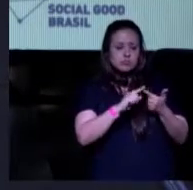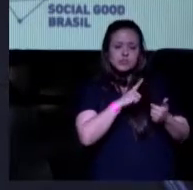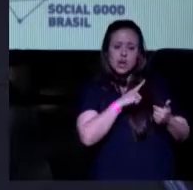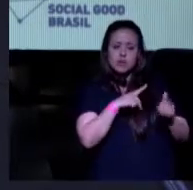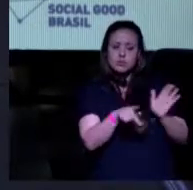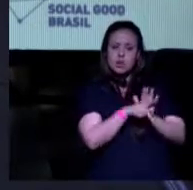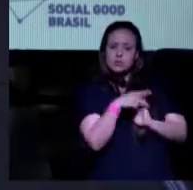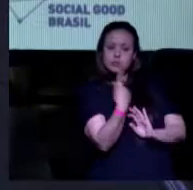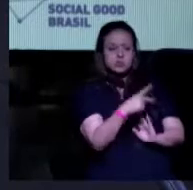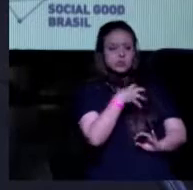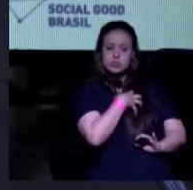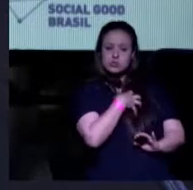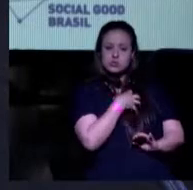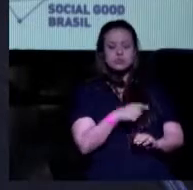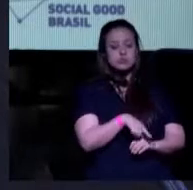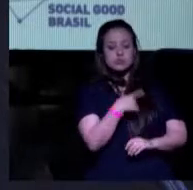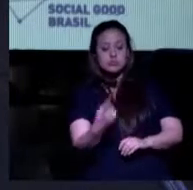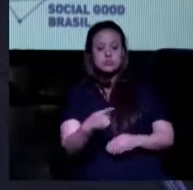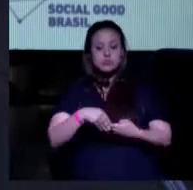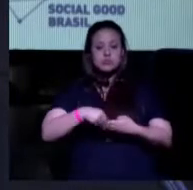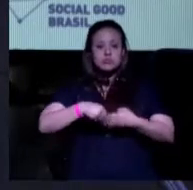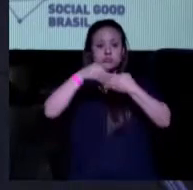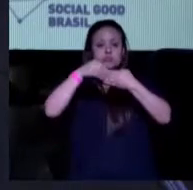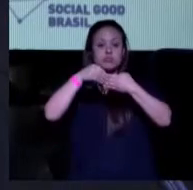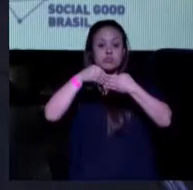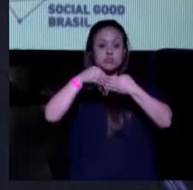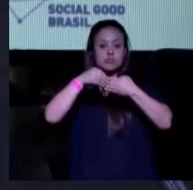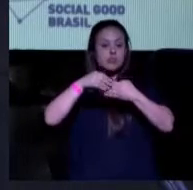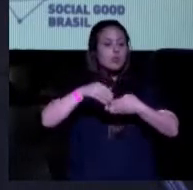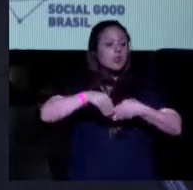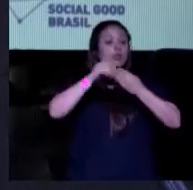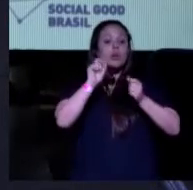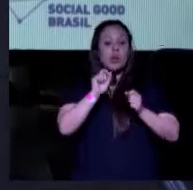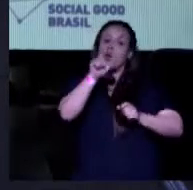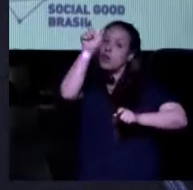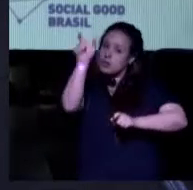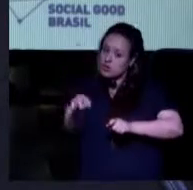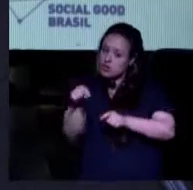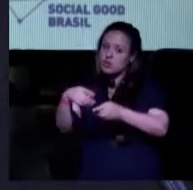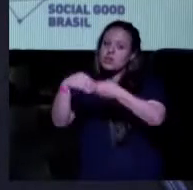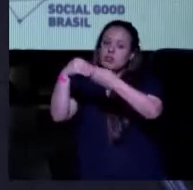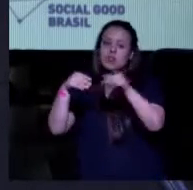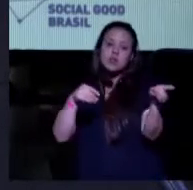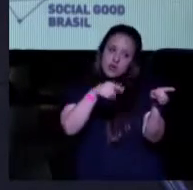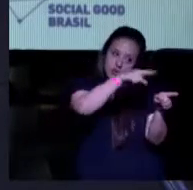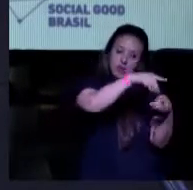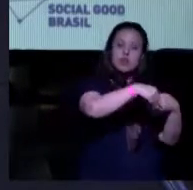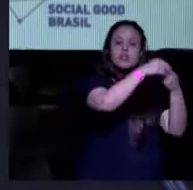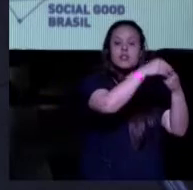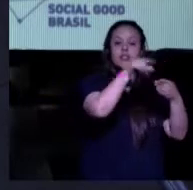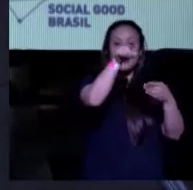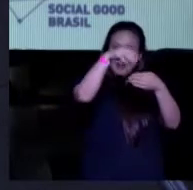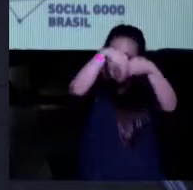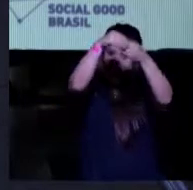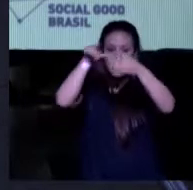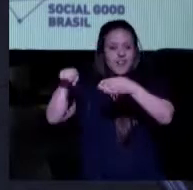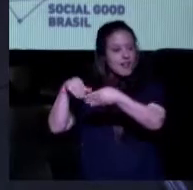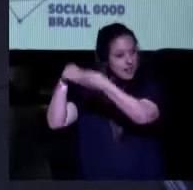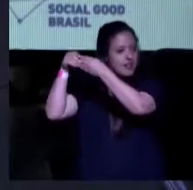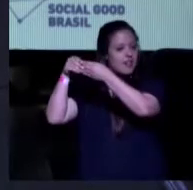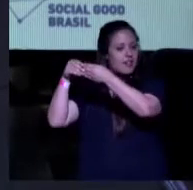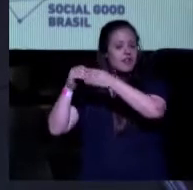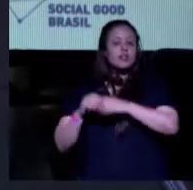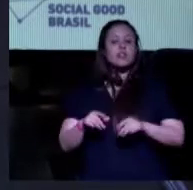justo mais flat é mais horizontal que faz com que essas pessoas sejam mais felizes sejam mais produtivas